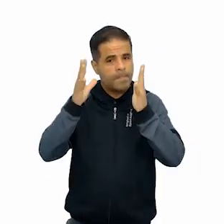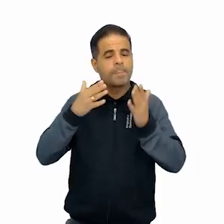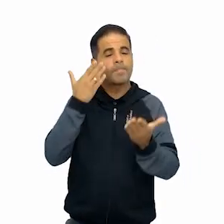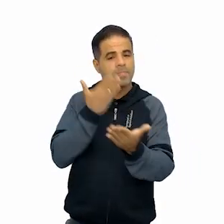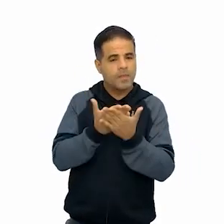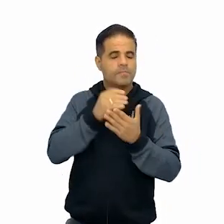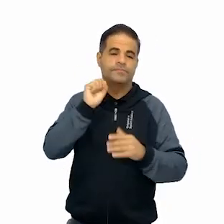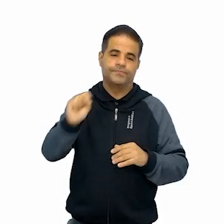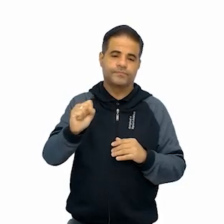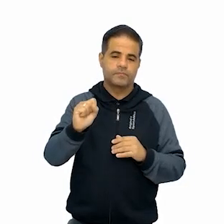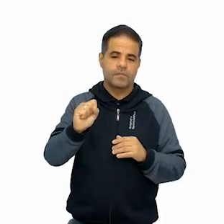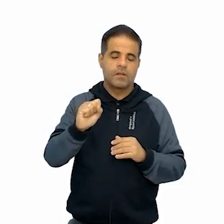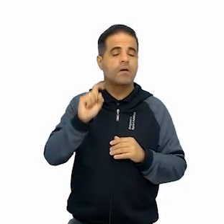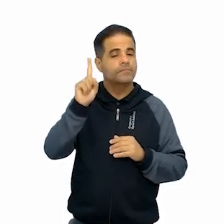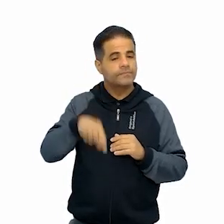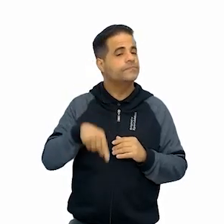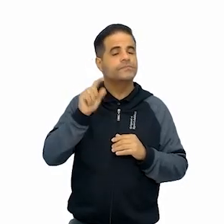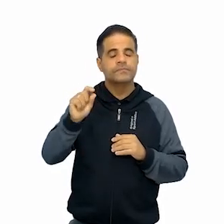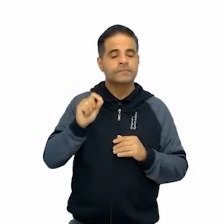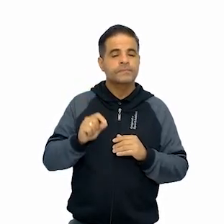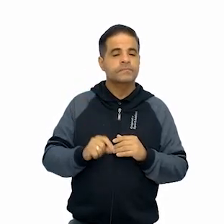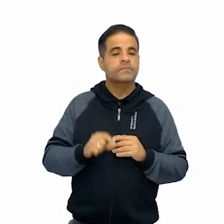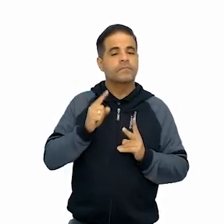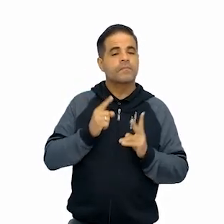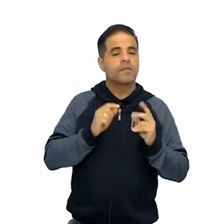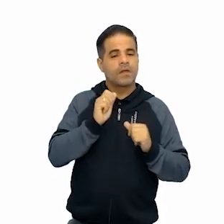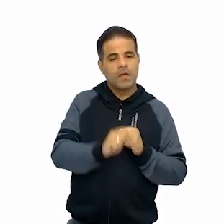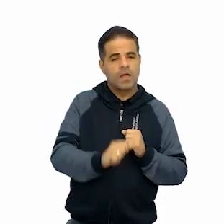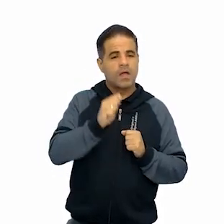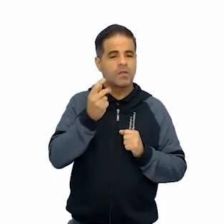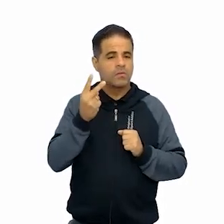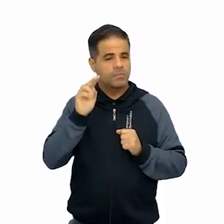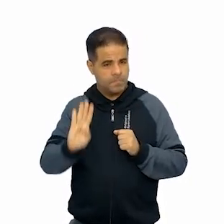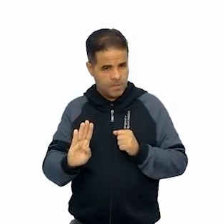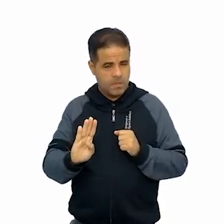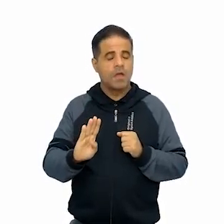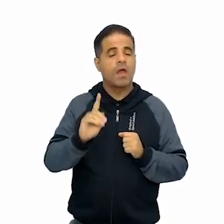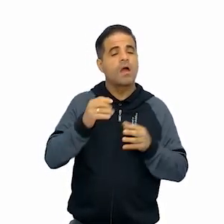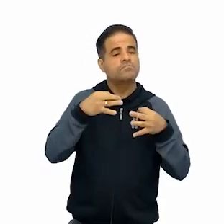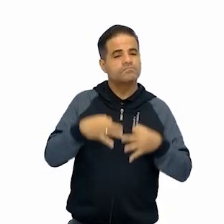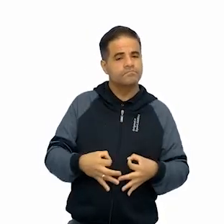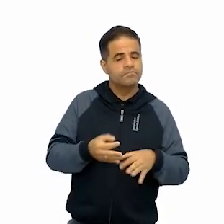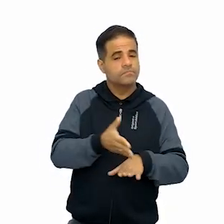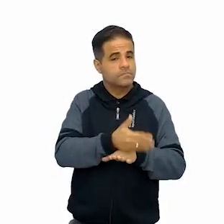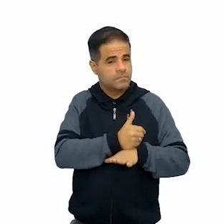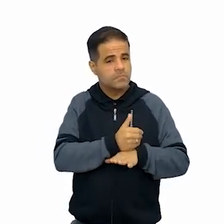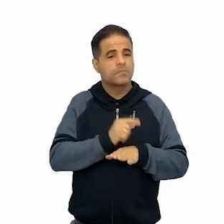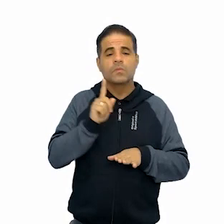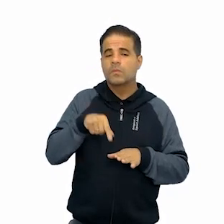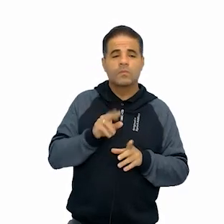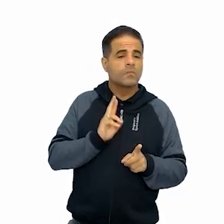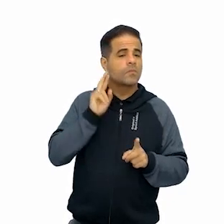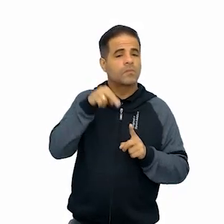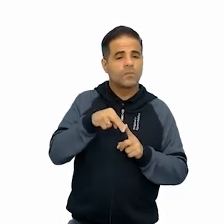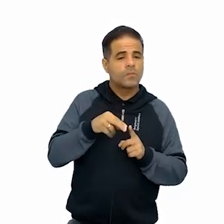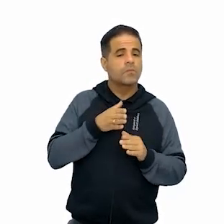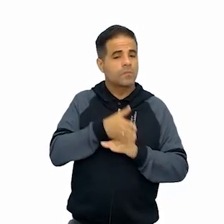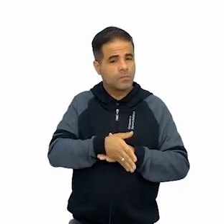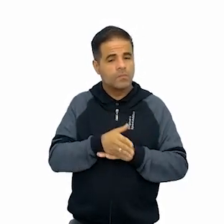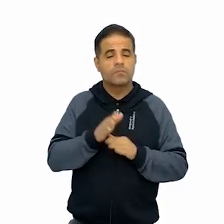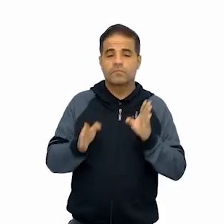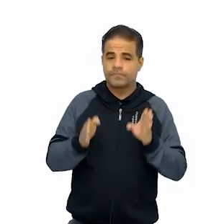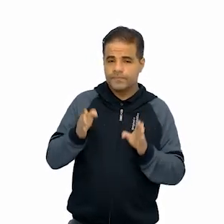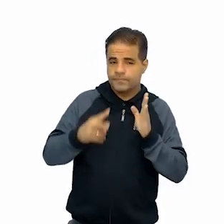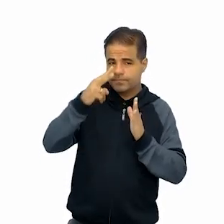aula 8, que é a 2B, confirmar ou não antecipações e inferências realizadas antes e